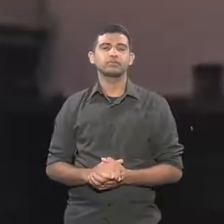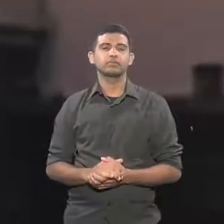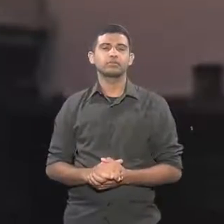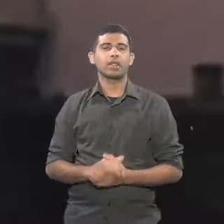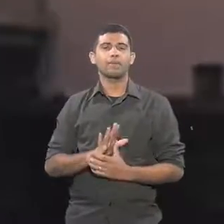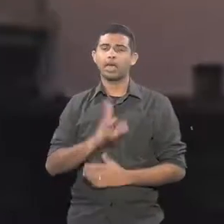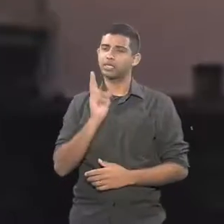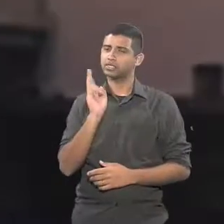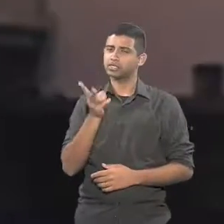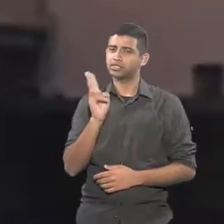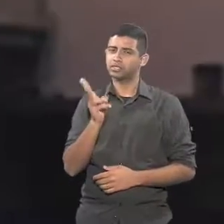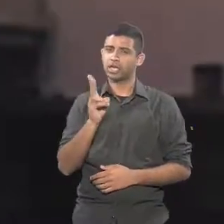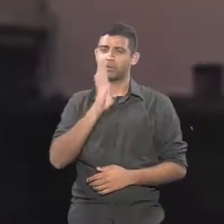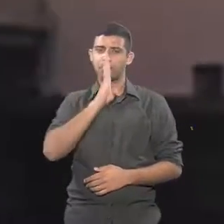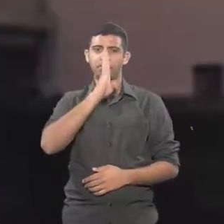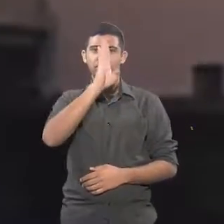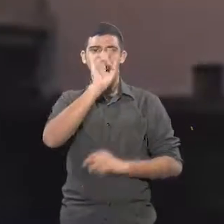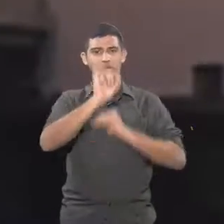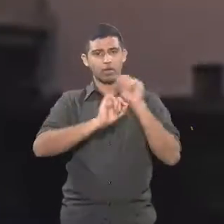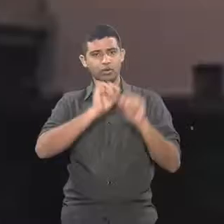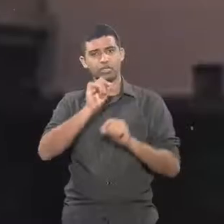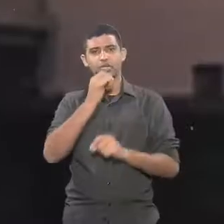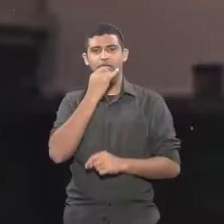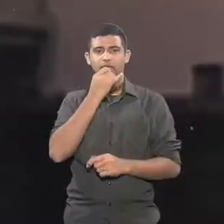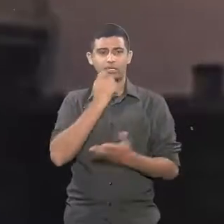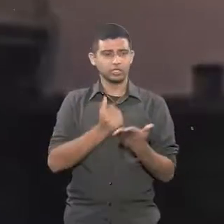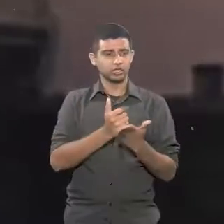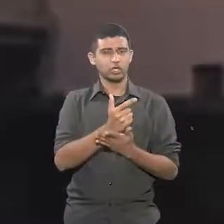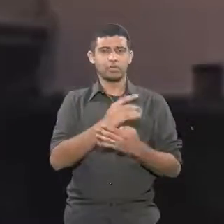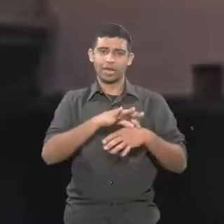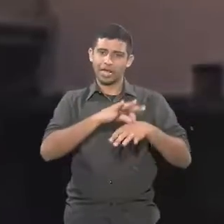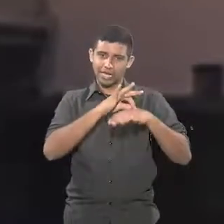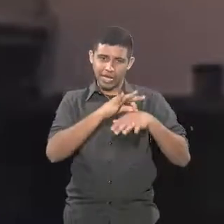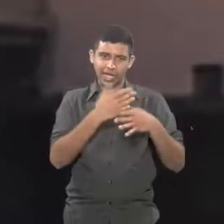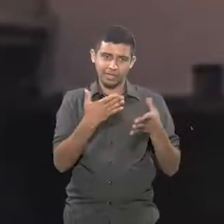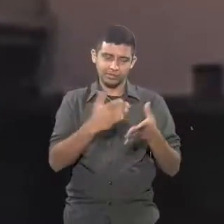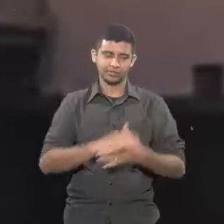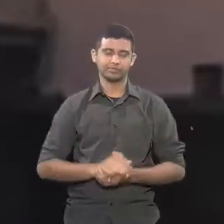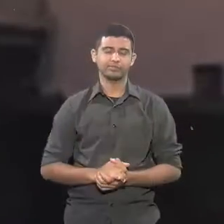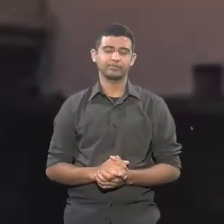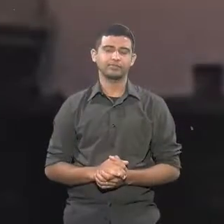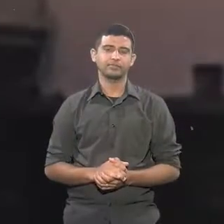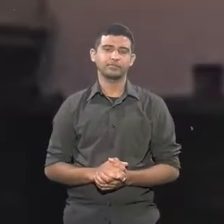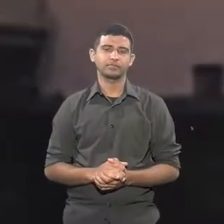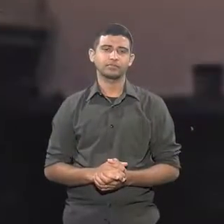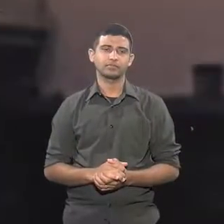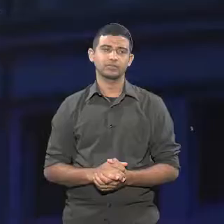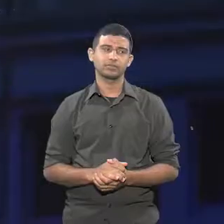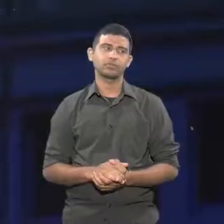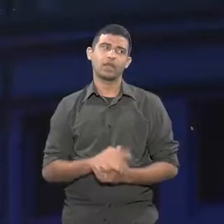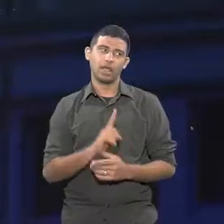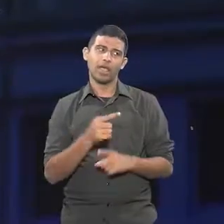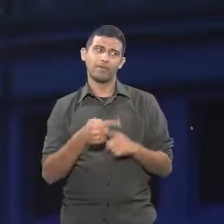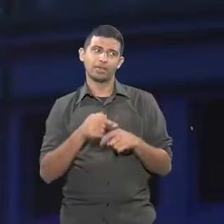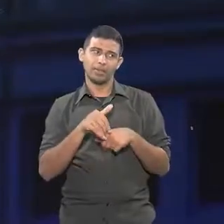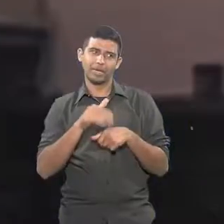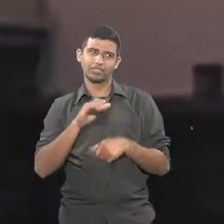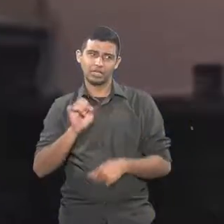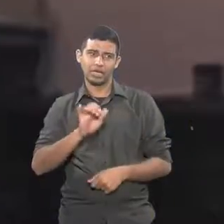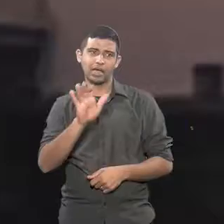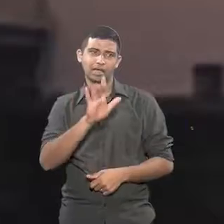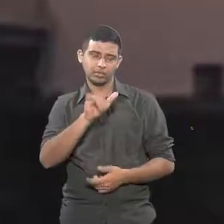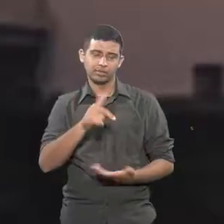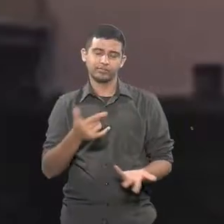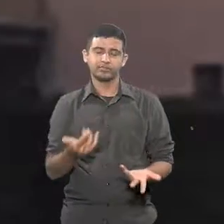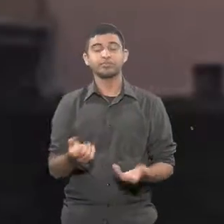ali sempre na liderança as despesas, por exemplo, com a aquisição de carnes, né, que compõem até porque é mais caro. Compõe